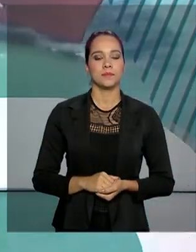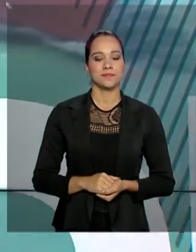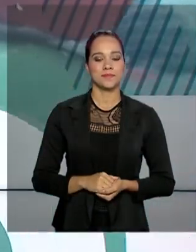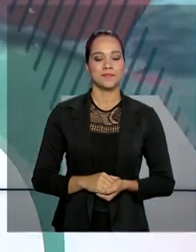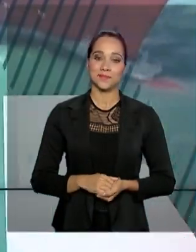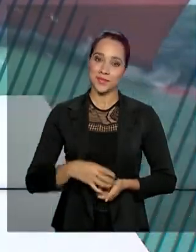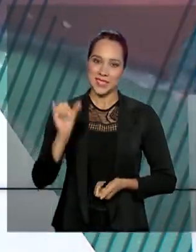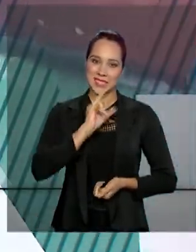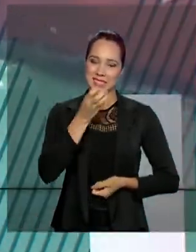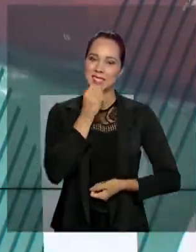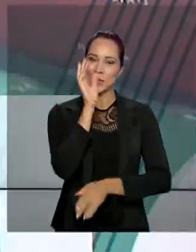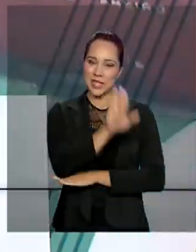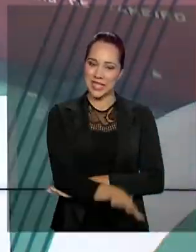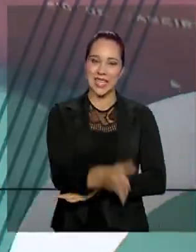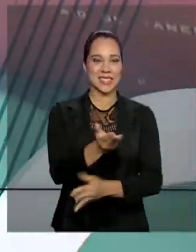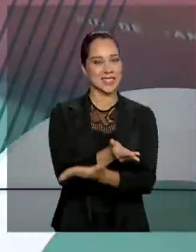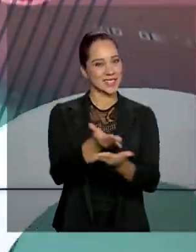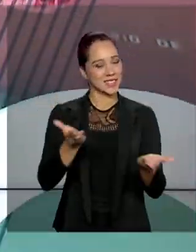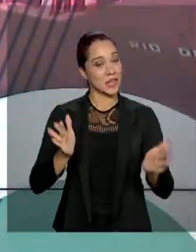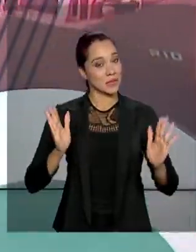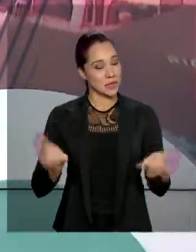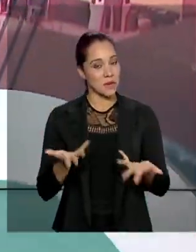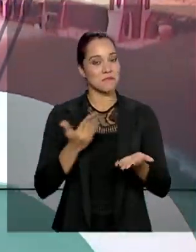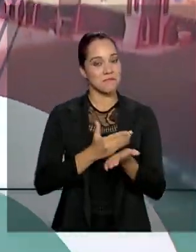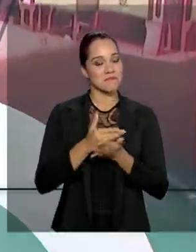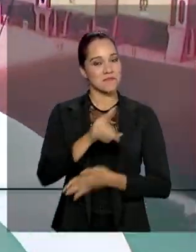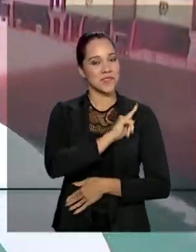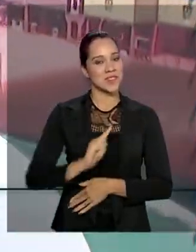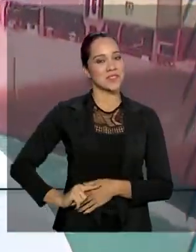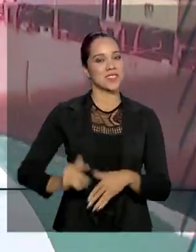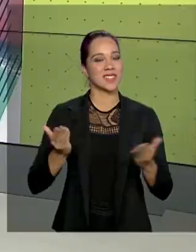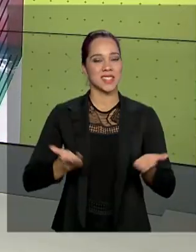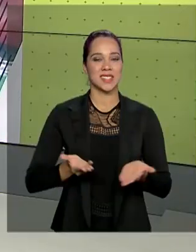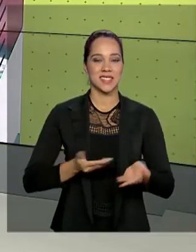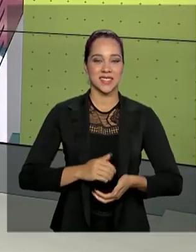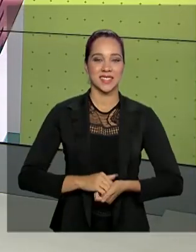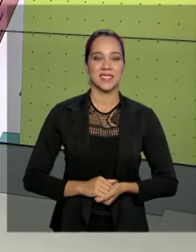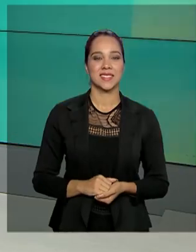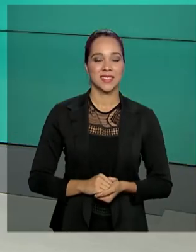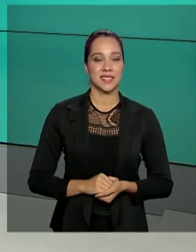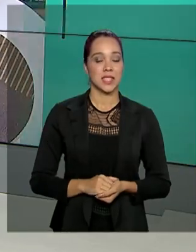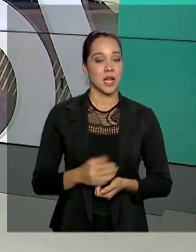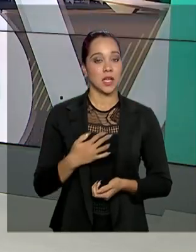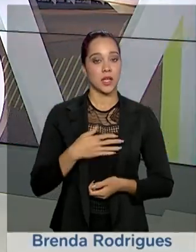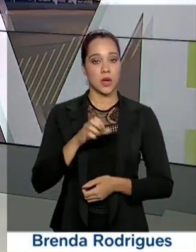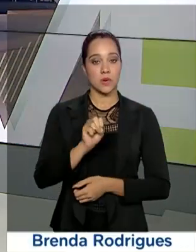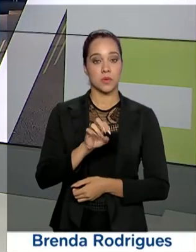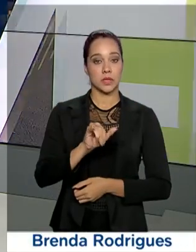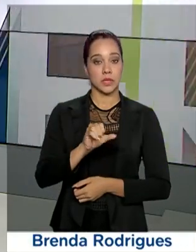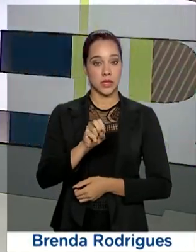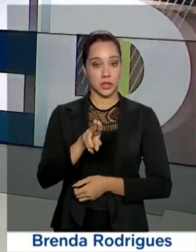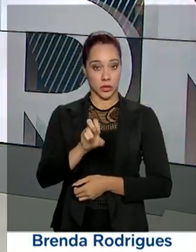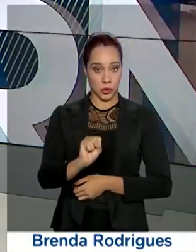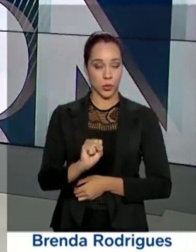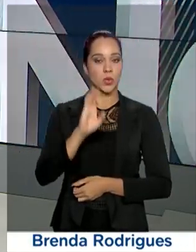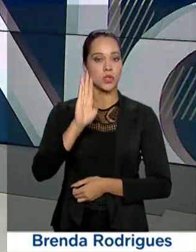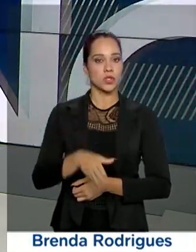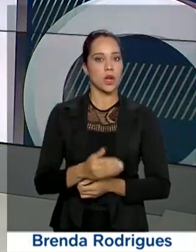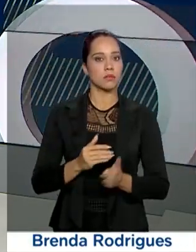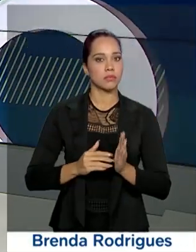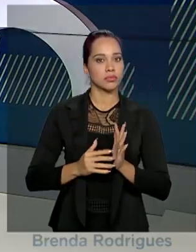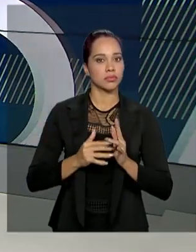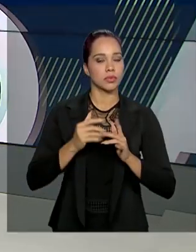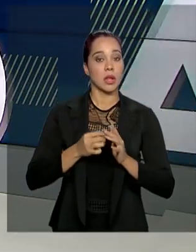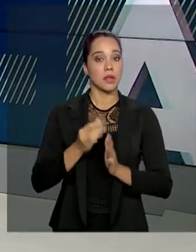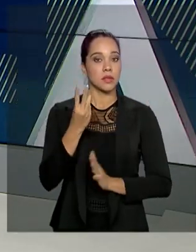olá boa tarde pra você já estamos de volta com o governo agora o sistema de seleção unificada já ultrapassou a marca